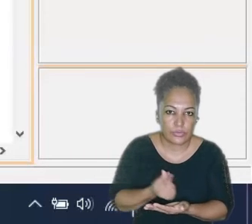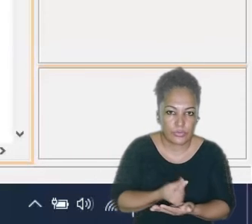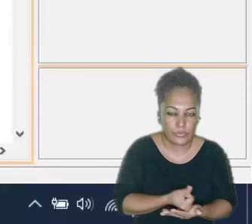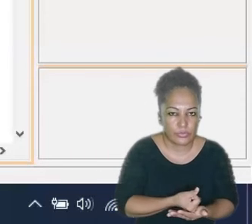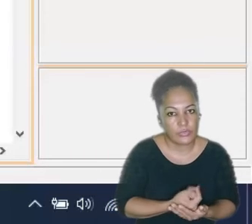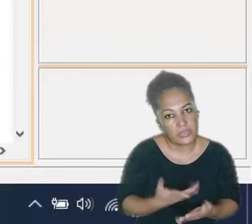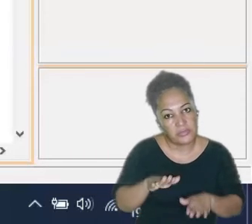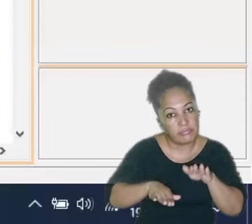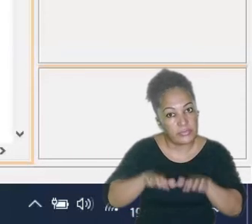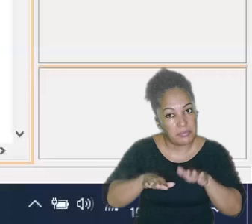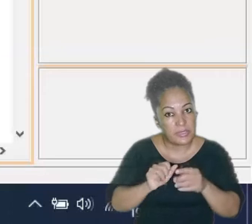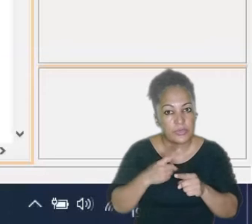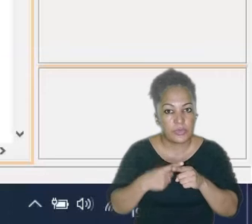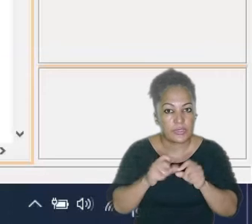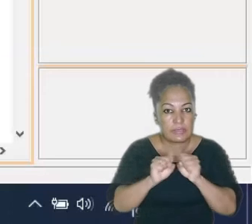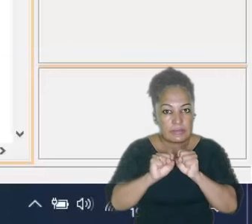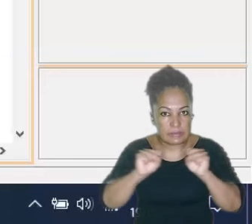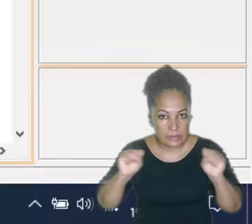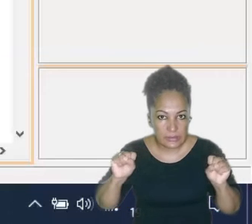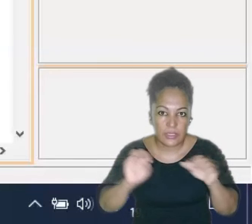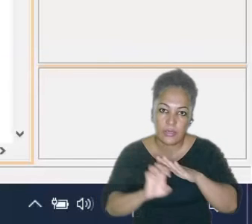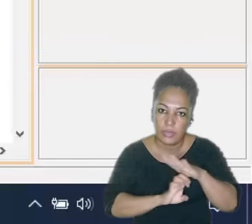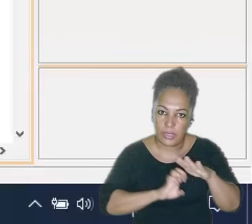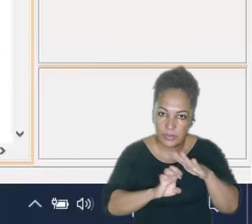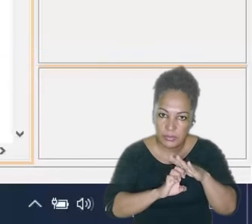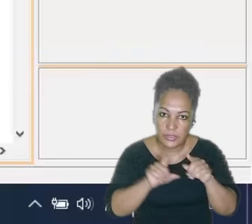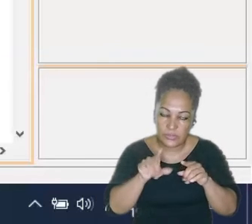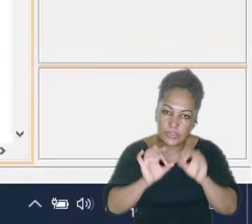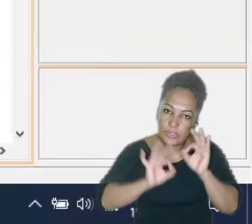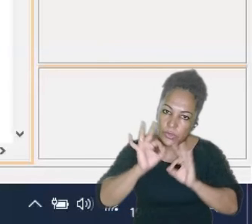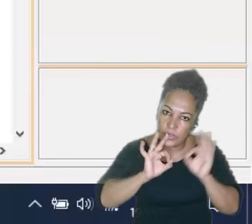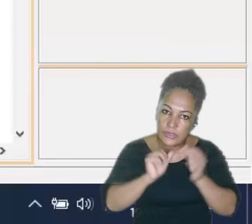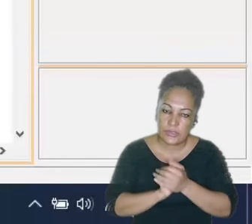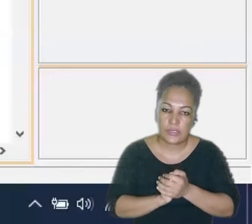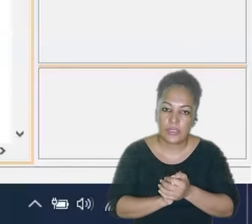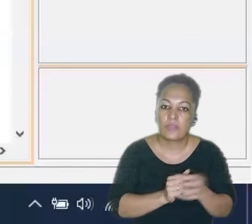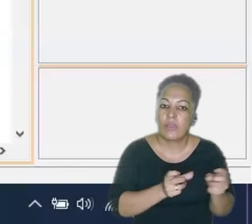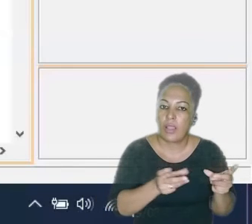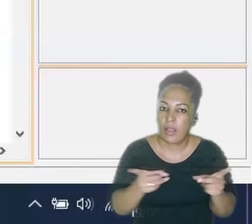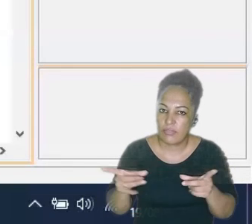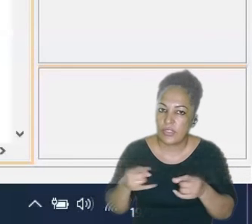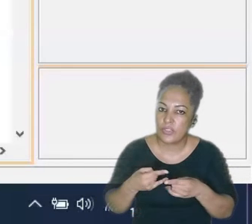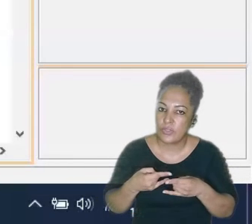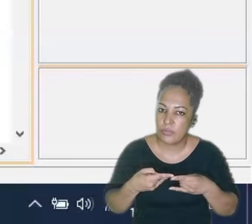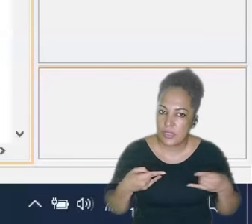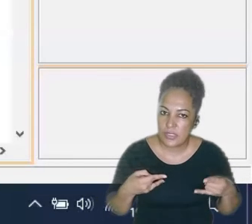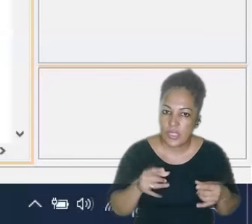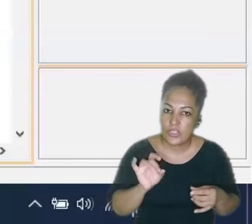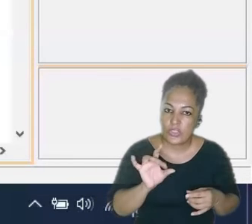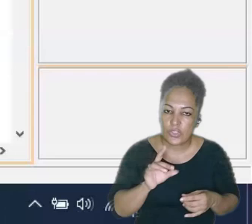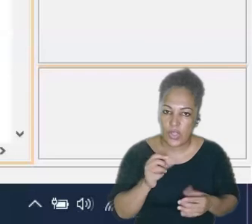ou a vários? Aqui depende. Esse sistema, essa empresa que você está modelando, a Império Tour, ela